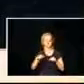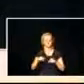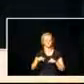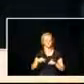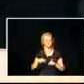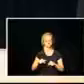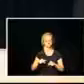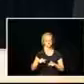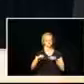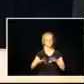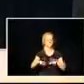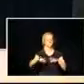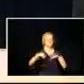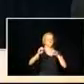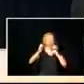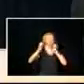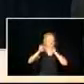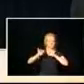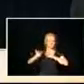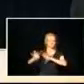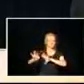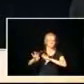o projeto.